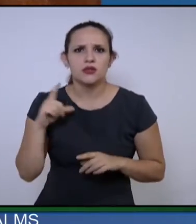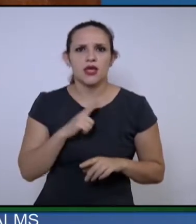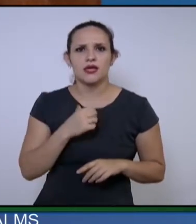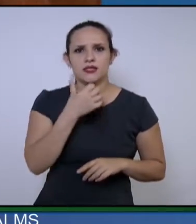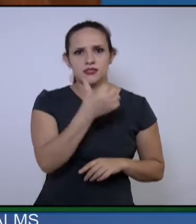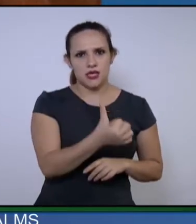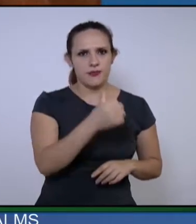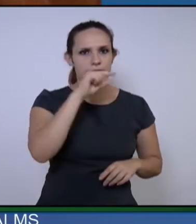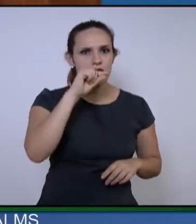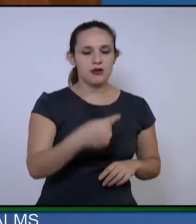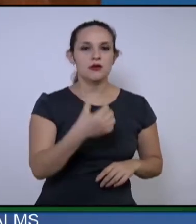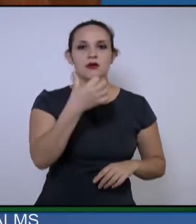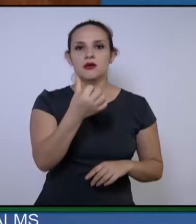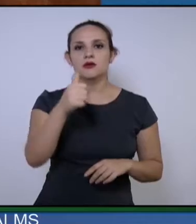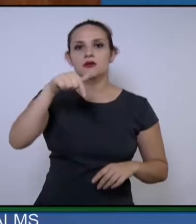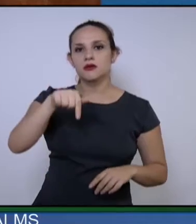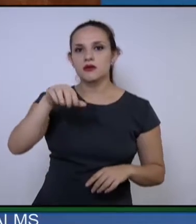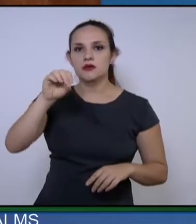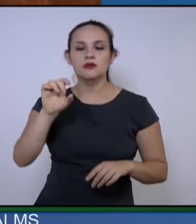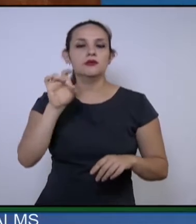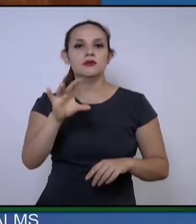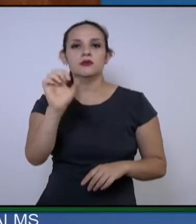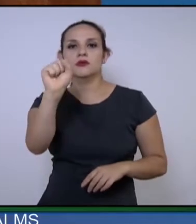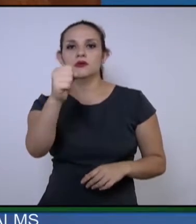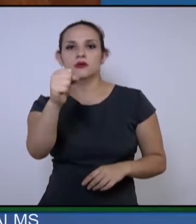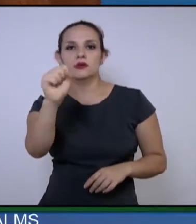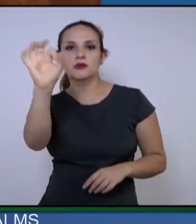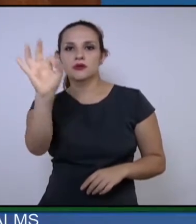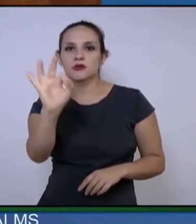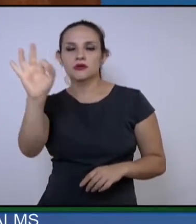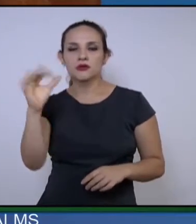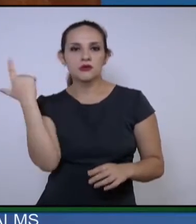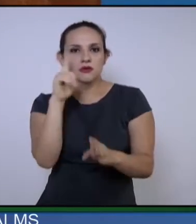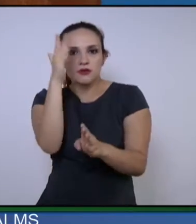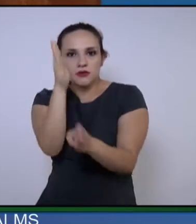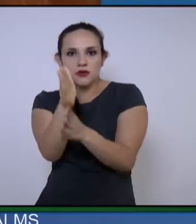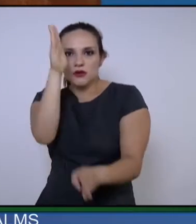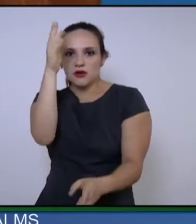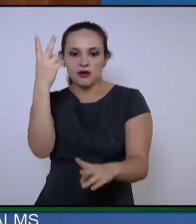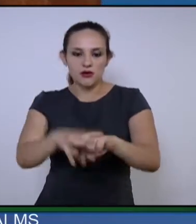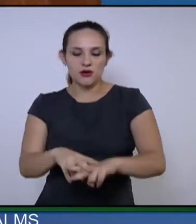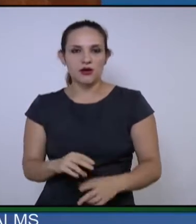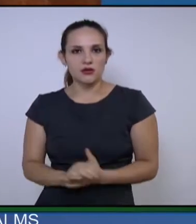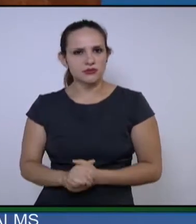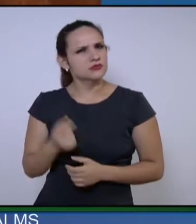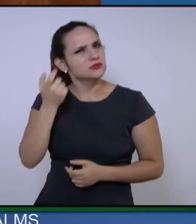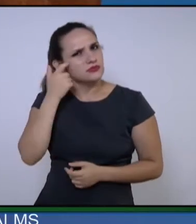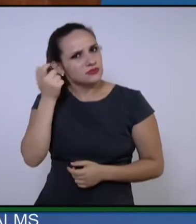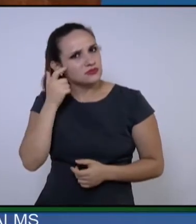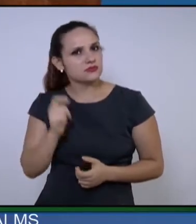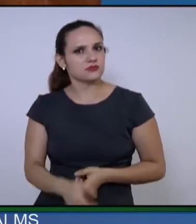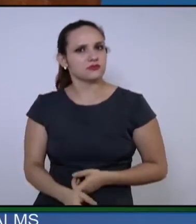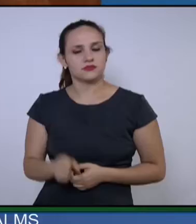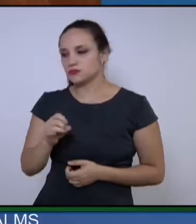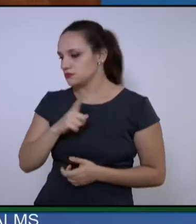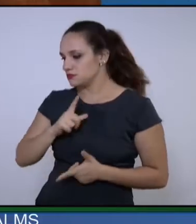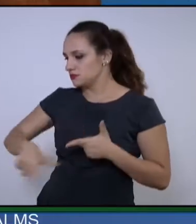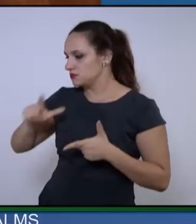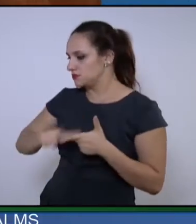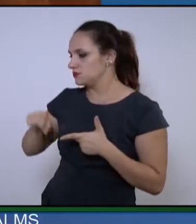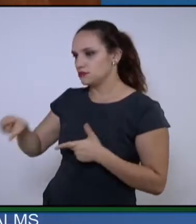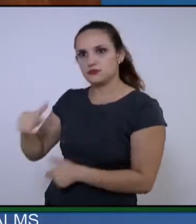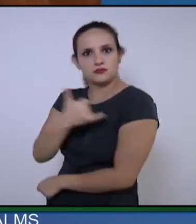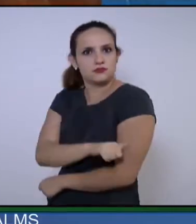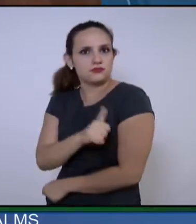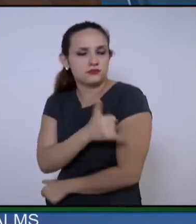6.670, apenas 2%, deputado João Grandão. Se nós chegamos ao estado que está o Rio, se nós chegamos